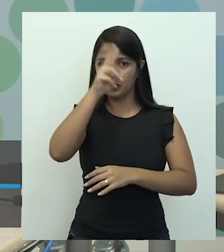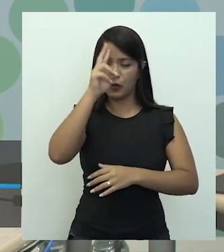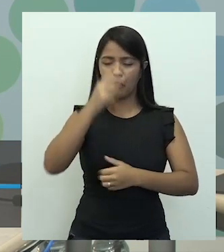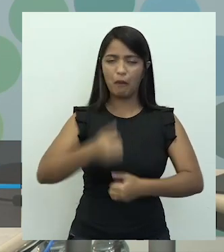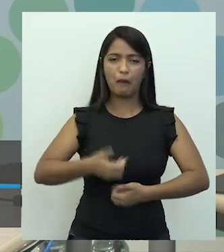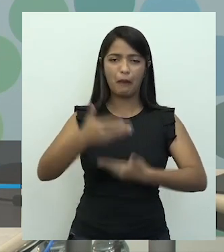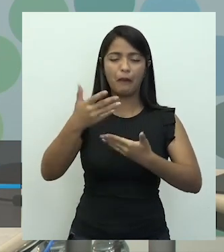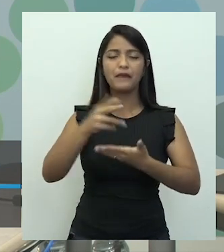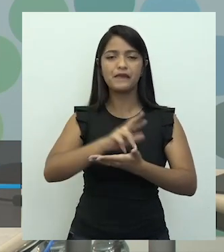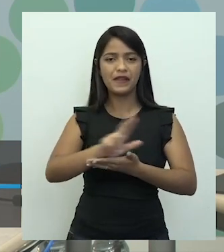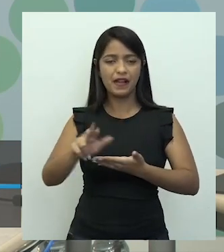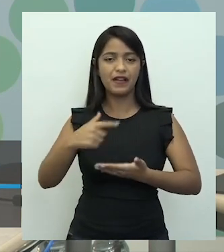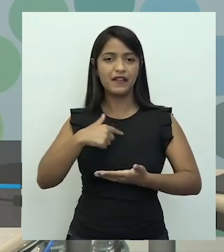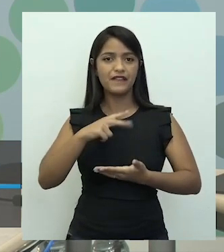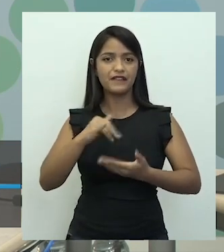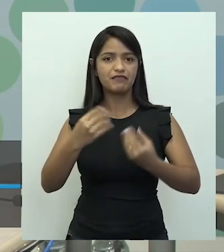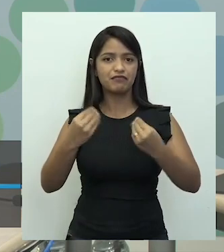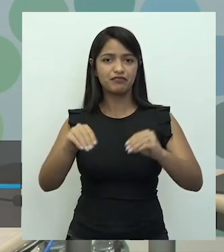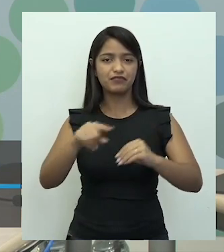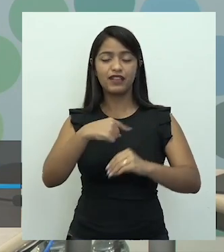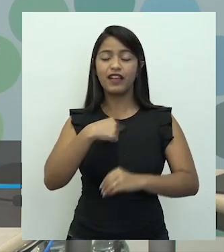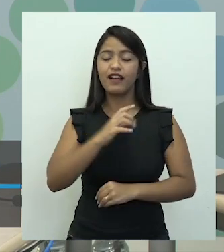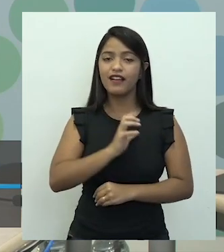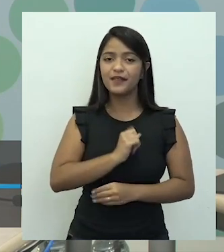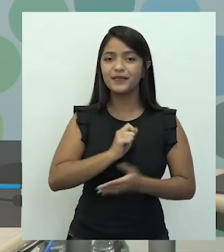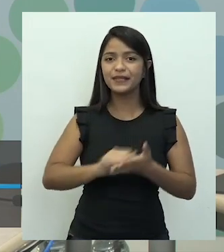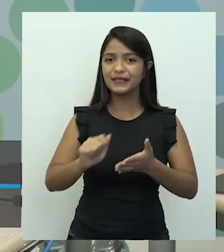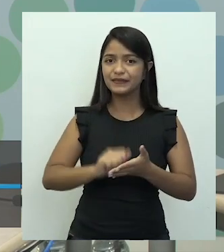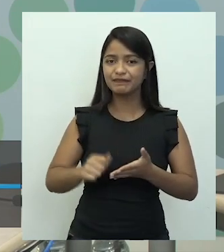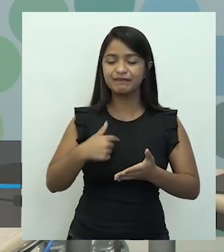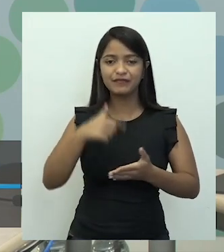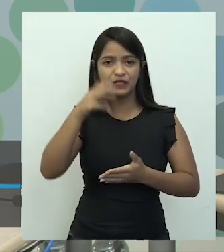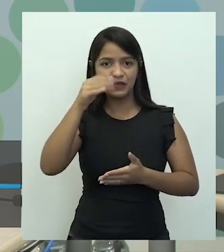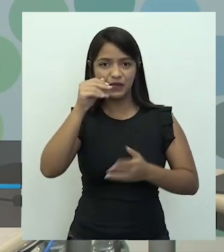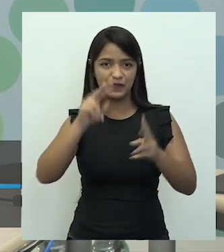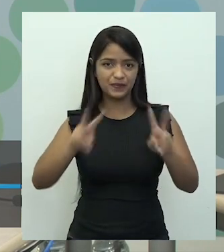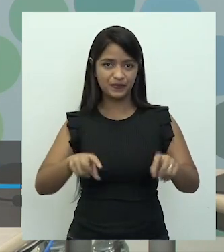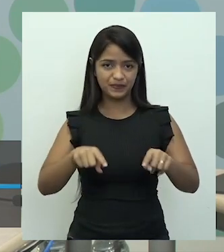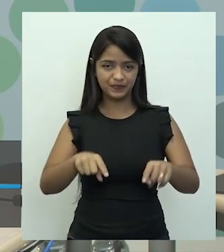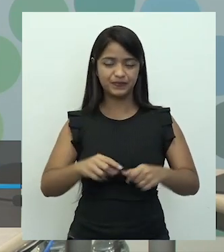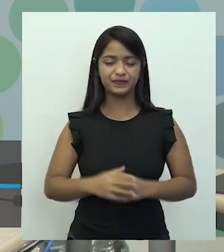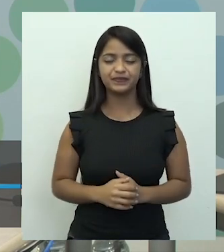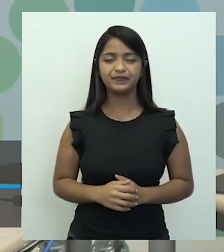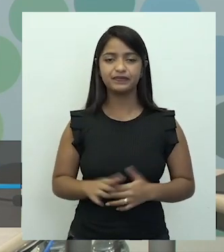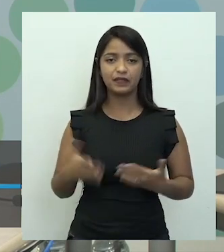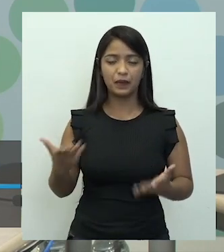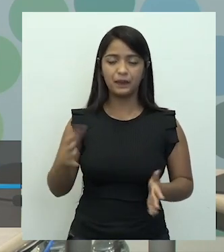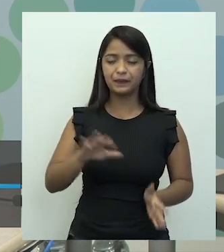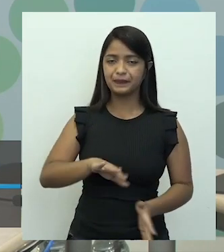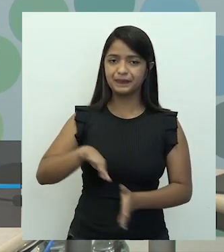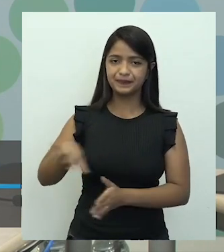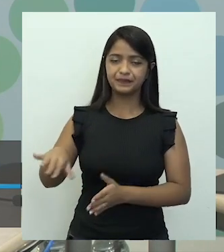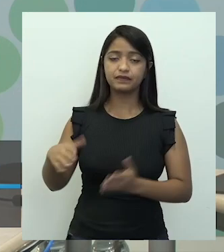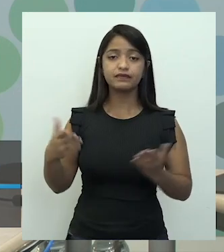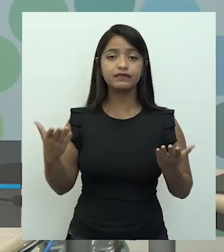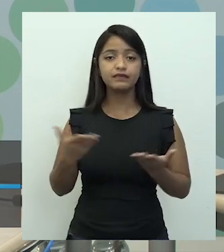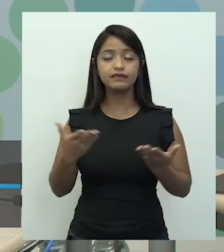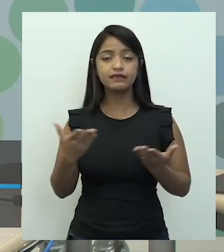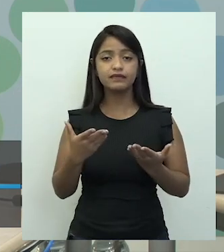colocar lá para vocês, porque eu amo escrever, já fiquei intrigada com isso, tá bom? Bom, amores, vamos lá então para